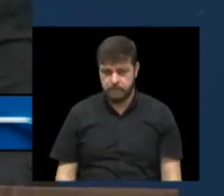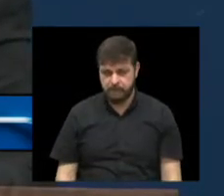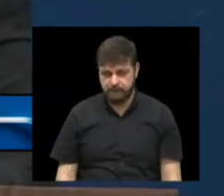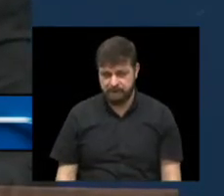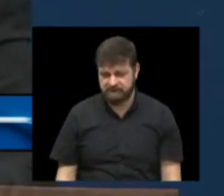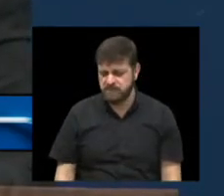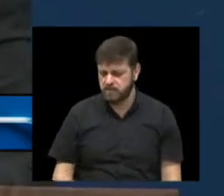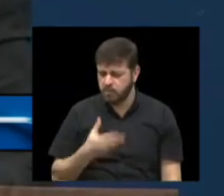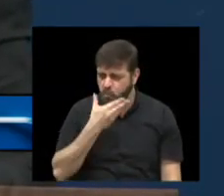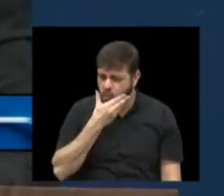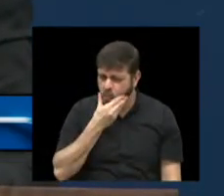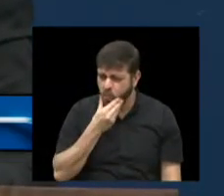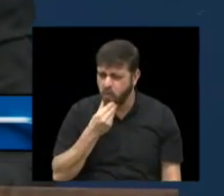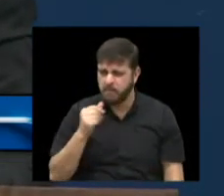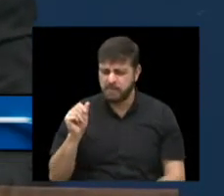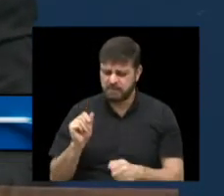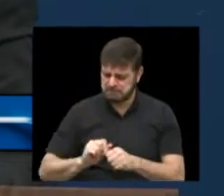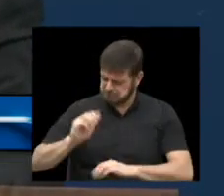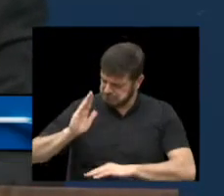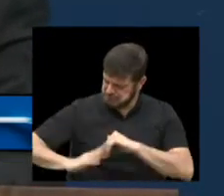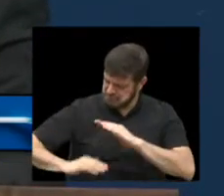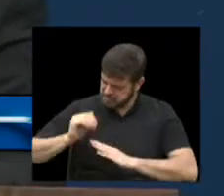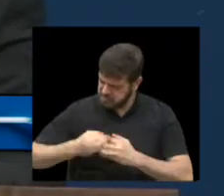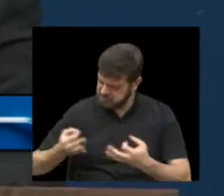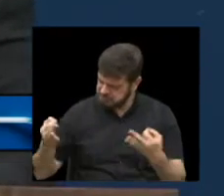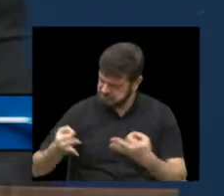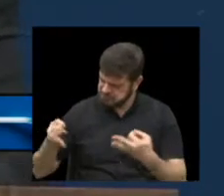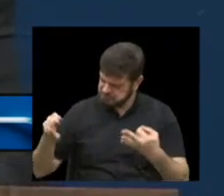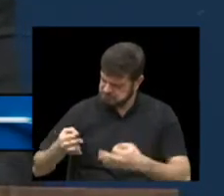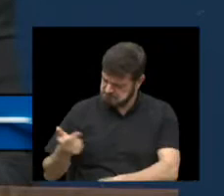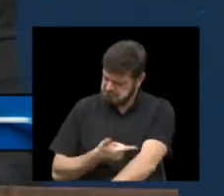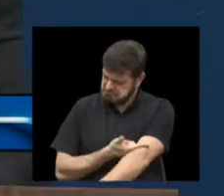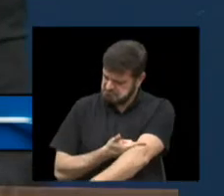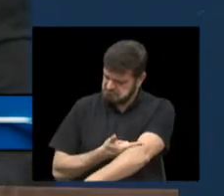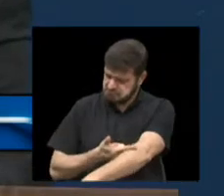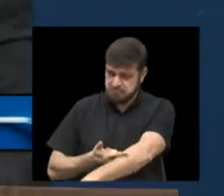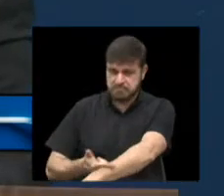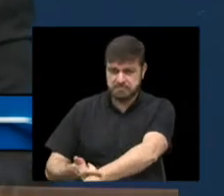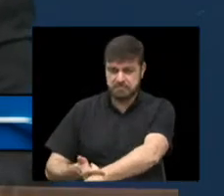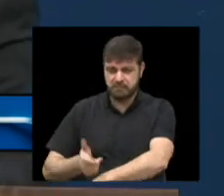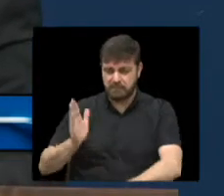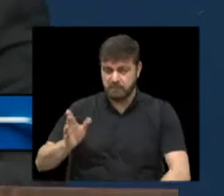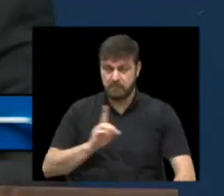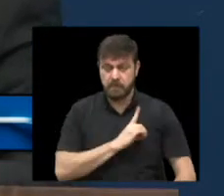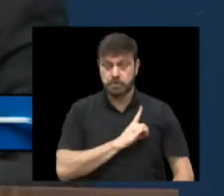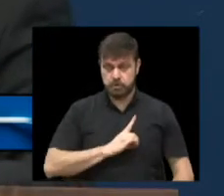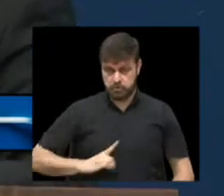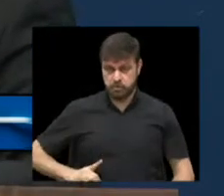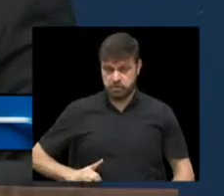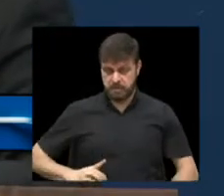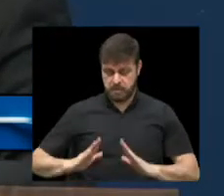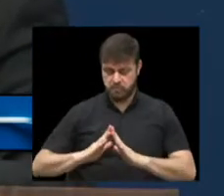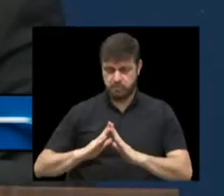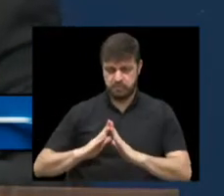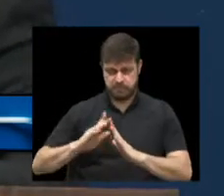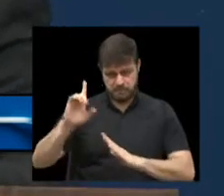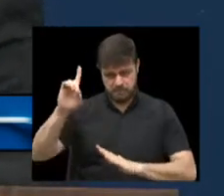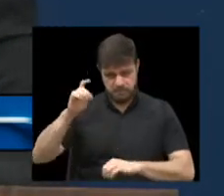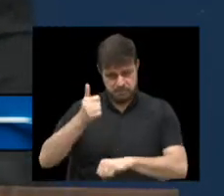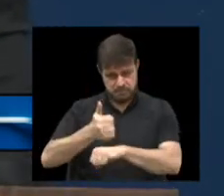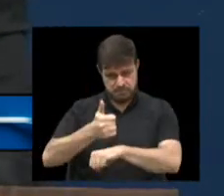um homem que fez a diferença na nossa cidade, um homem que foi diácono, né, na Igreja Batista Vista Alegre, uma igreja que